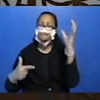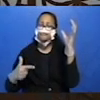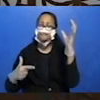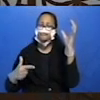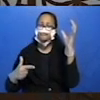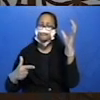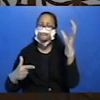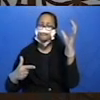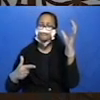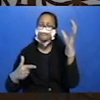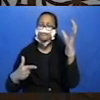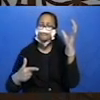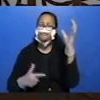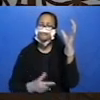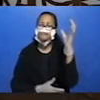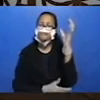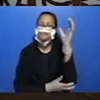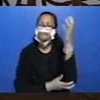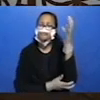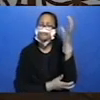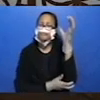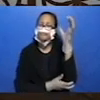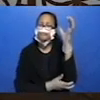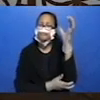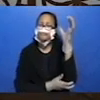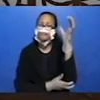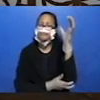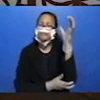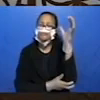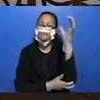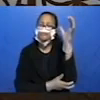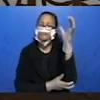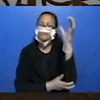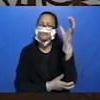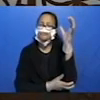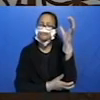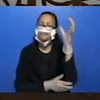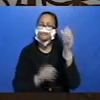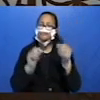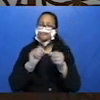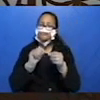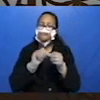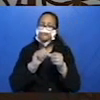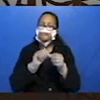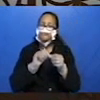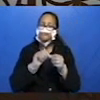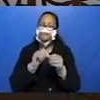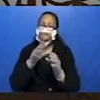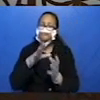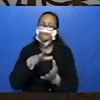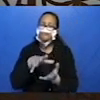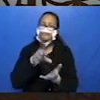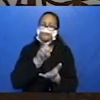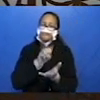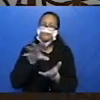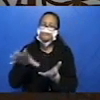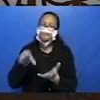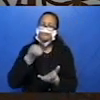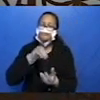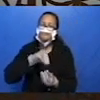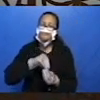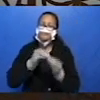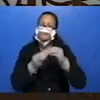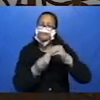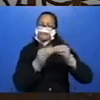Desse jeito, a planta realiza o processo da fotossíntese. Ela une